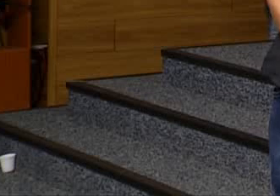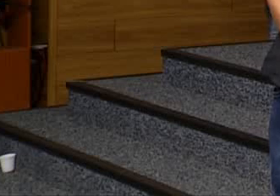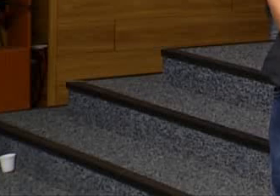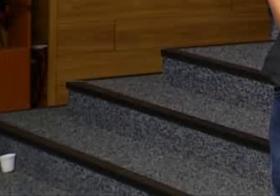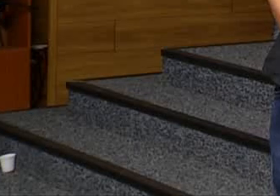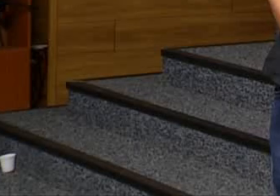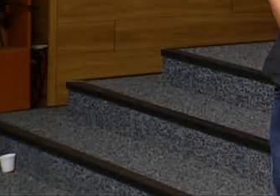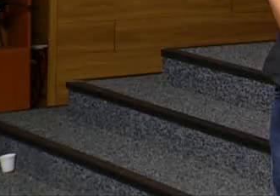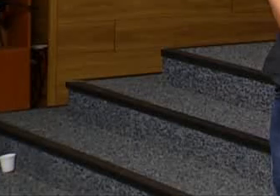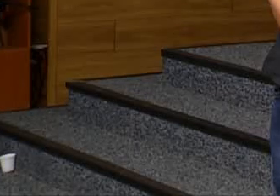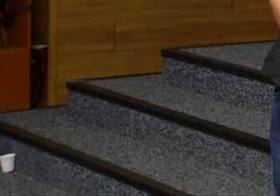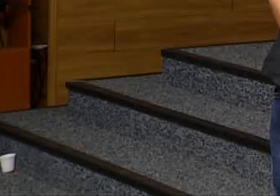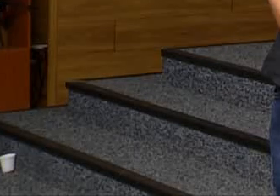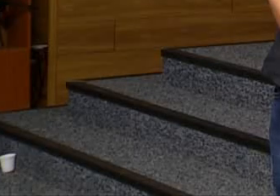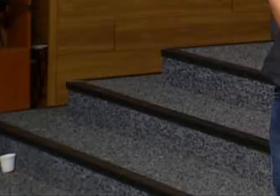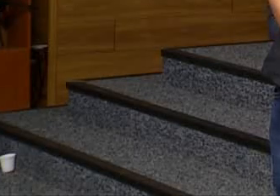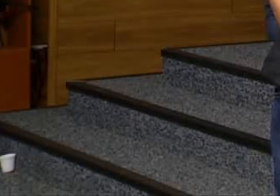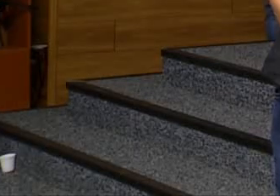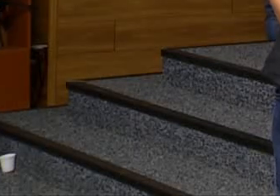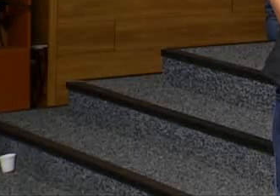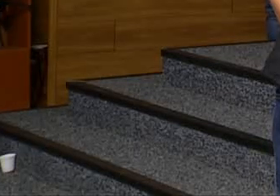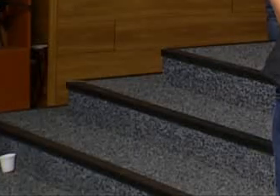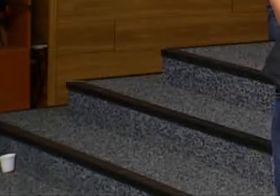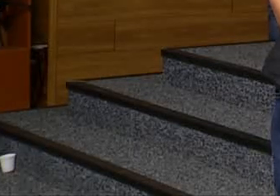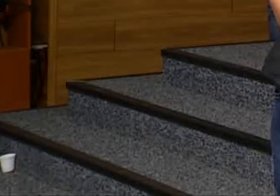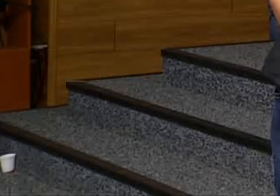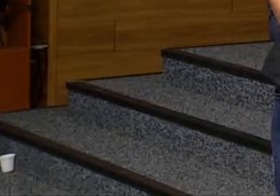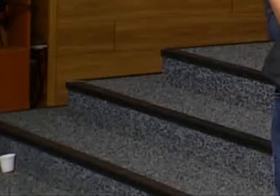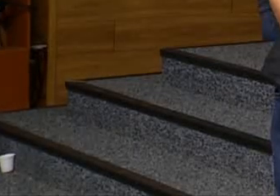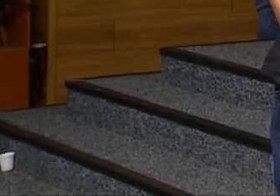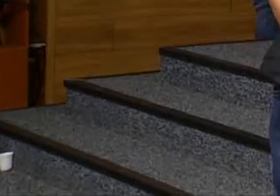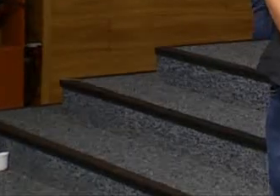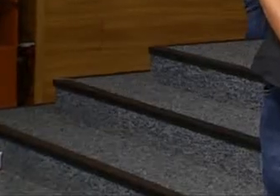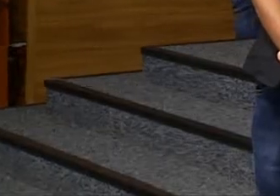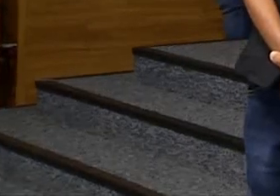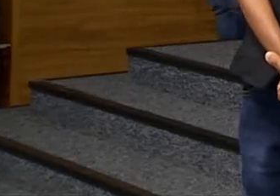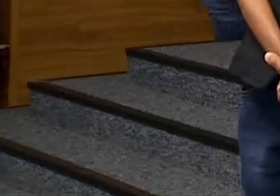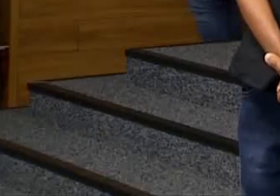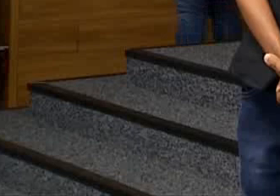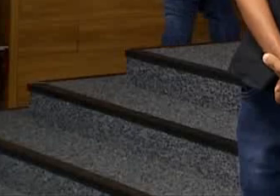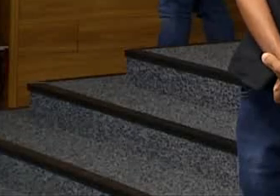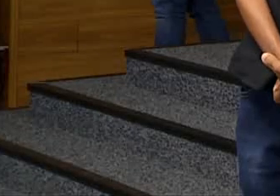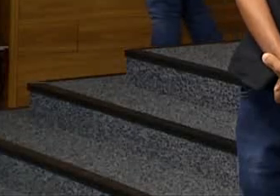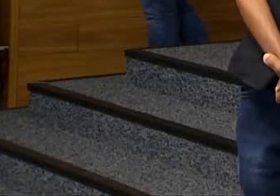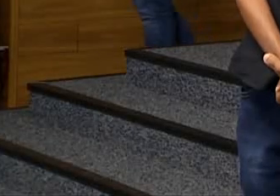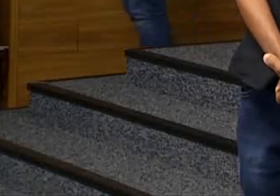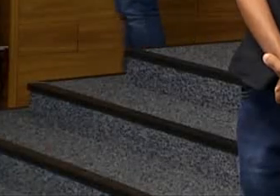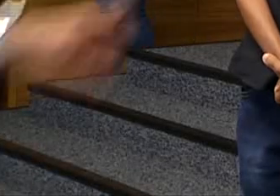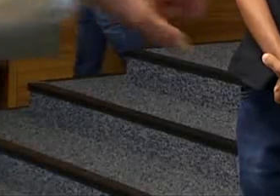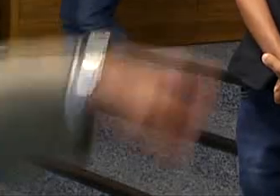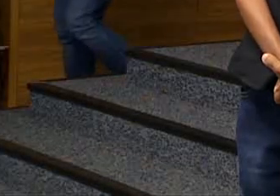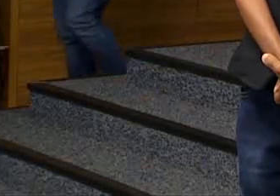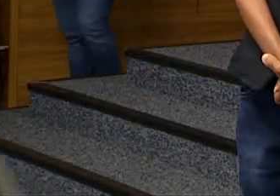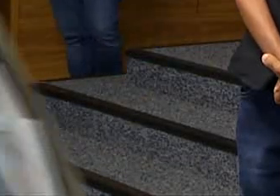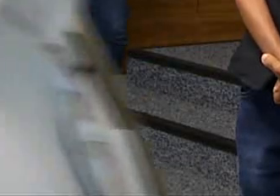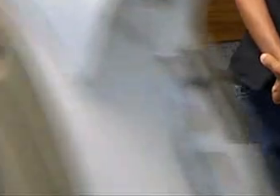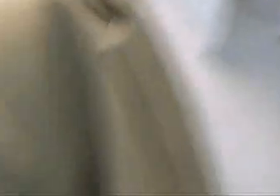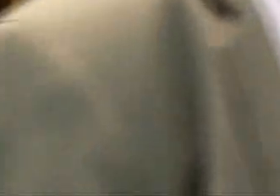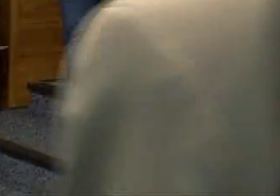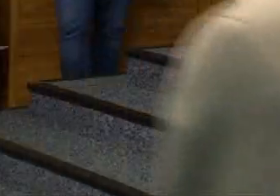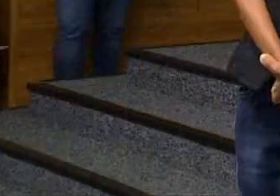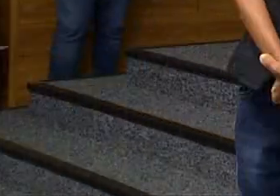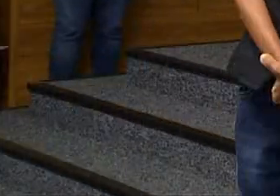então, fique aqui o reconhecimento pelo seu trabalho, Reinaldo, como jornalista, pela sua agência de